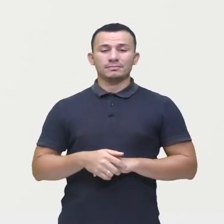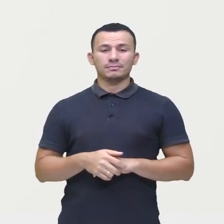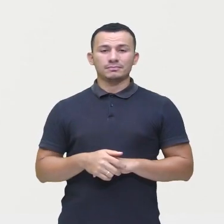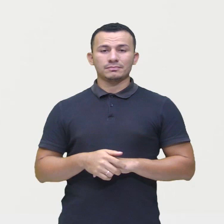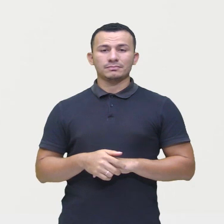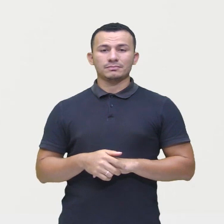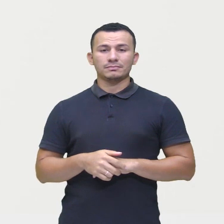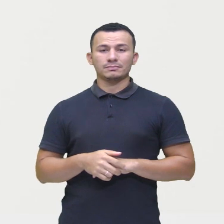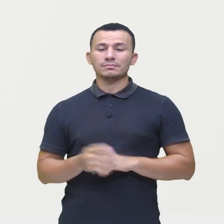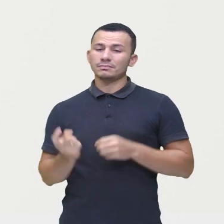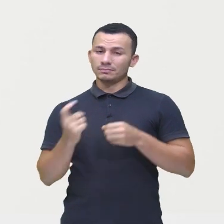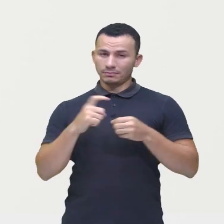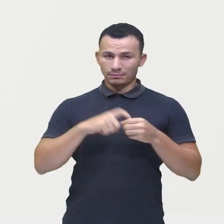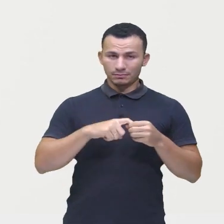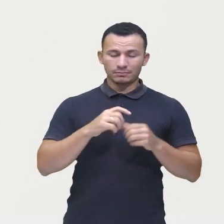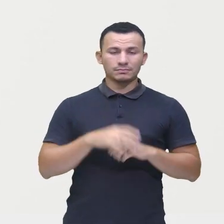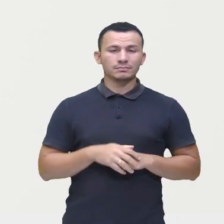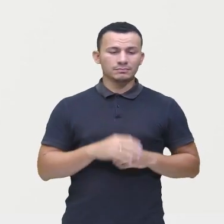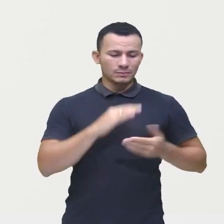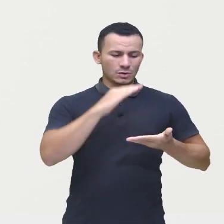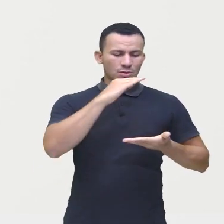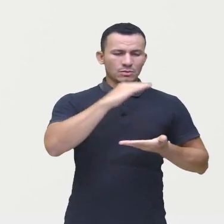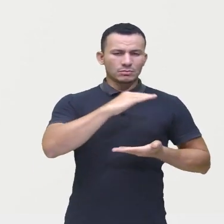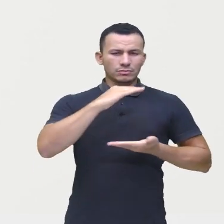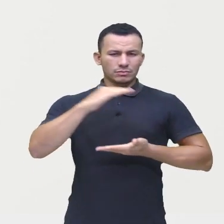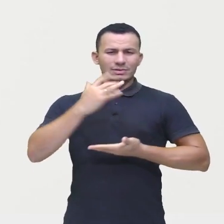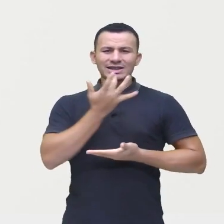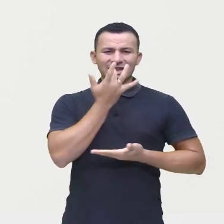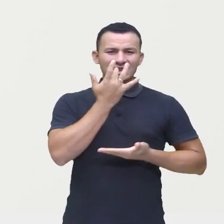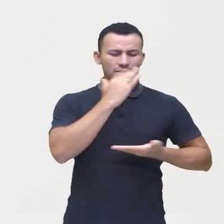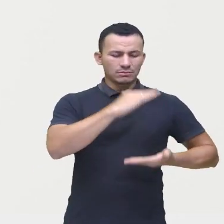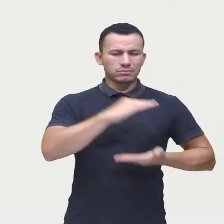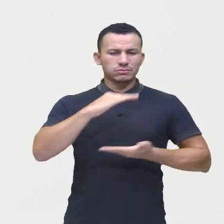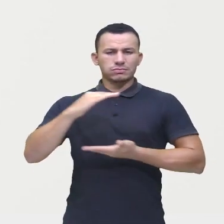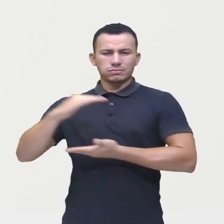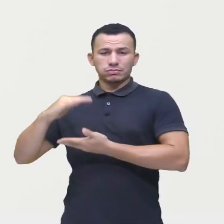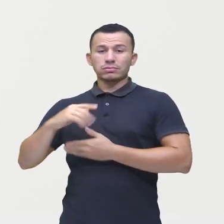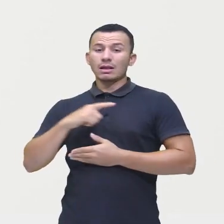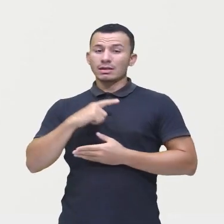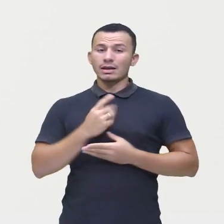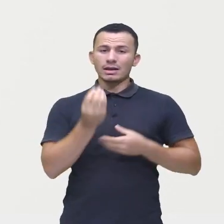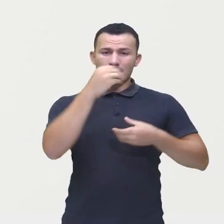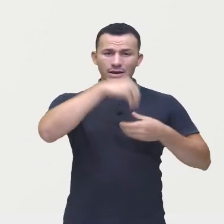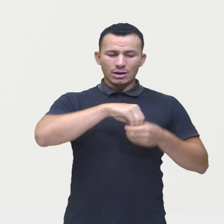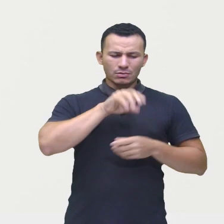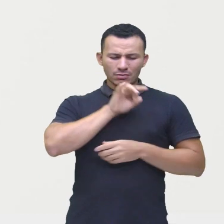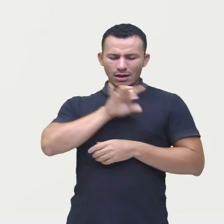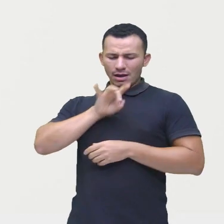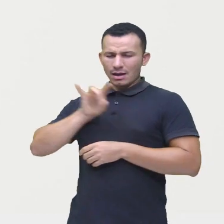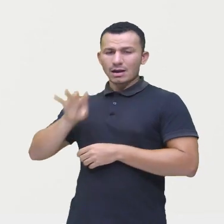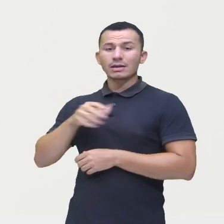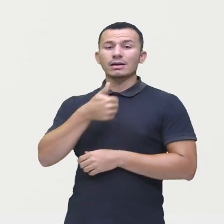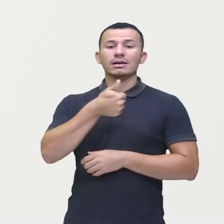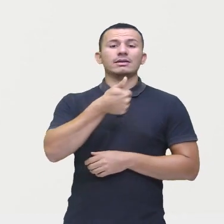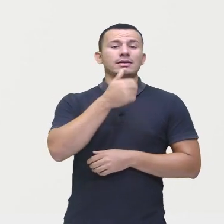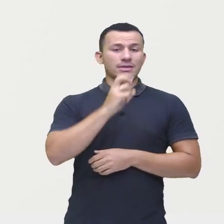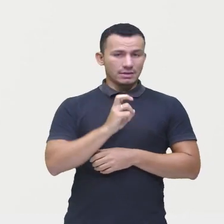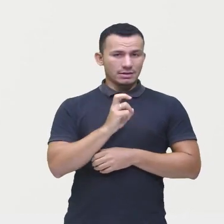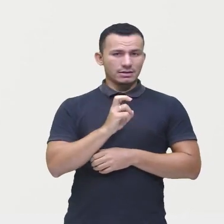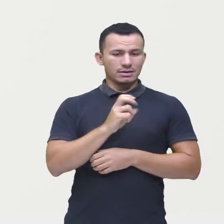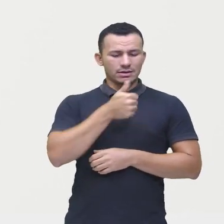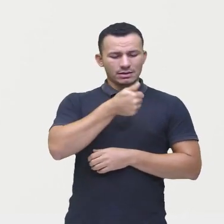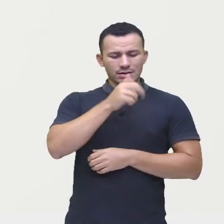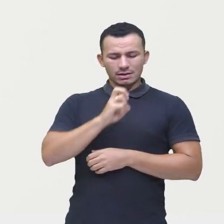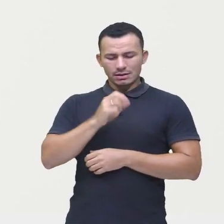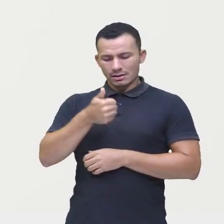aqui ao problema, que cada embalagem tem quantas bolinhas? 15. Tá certo? Então, cada embalagem tem